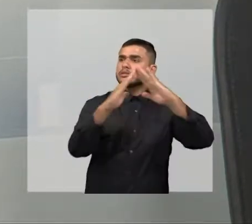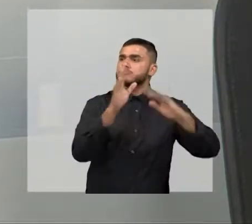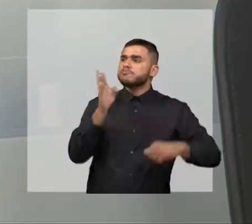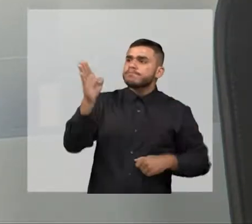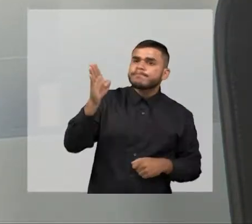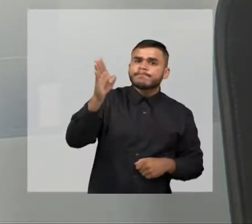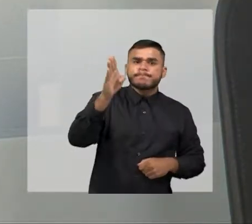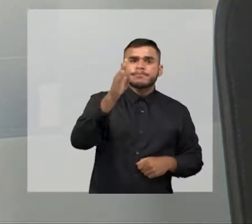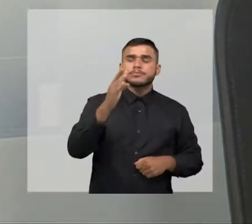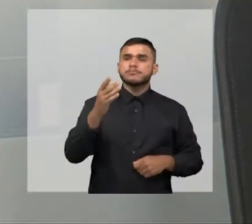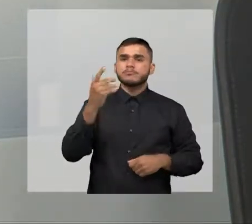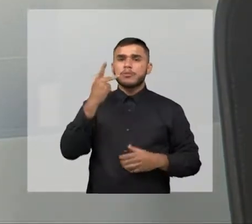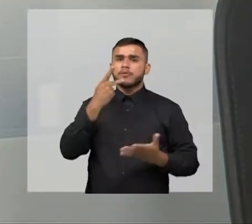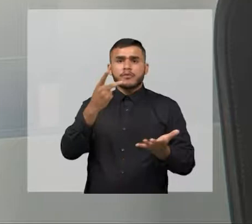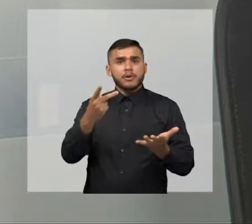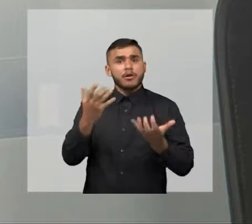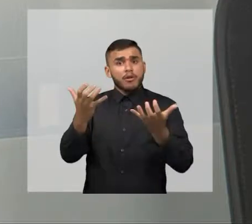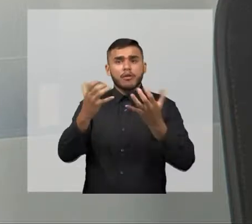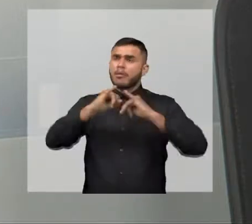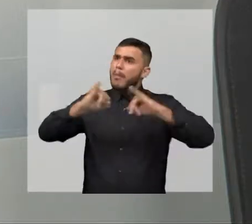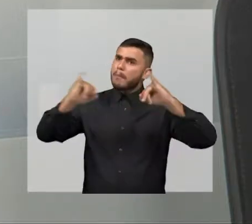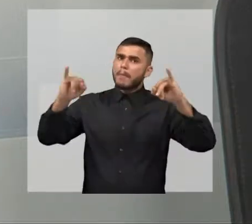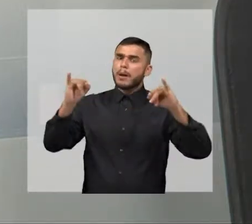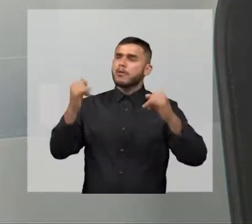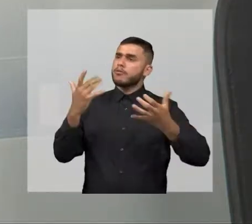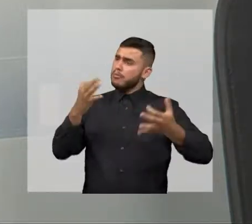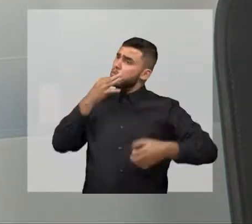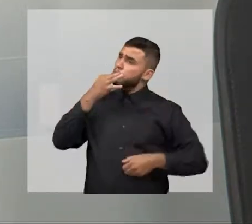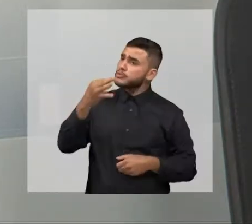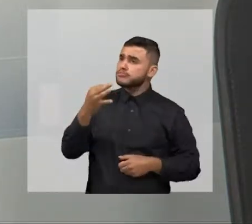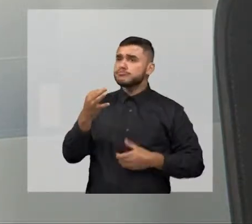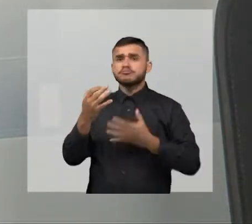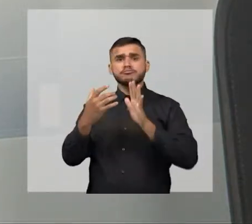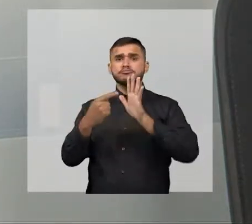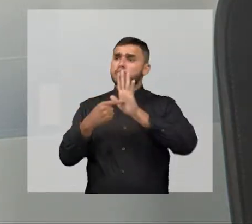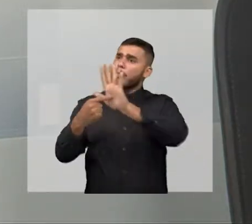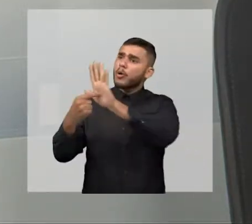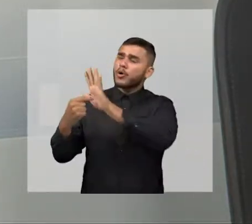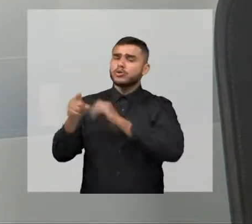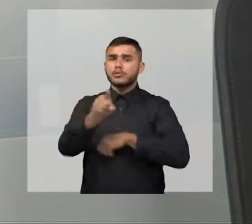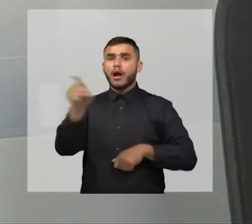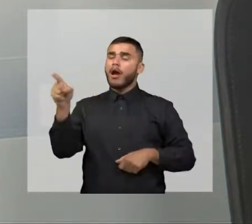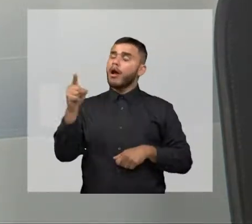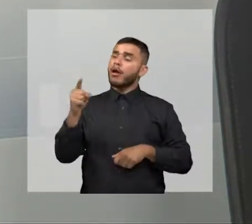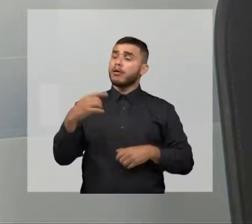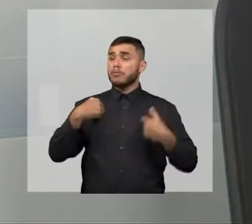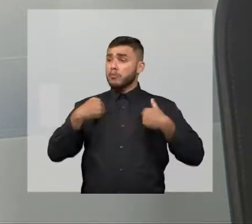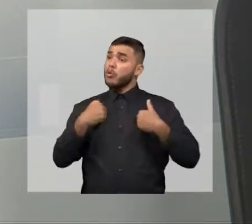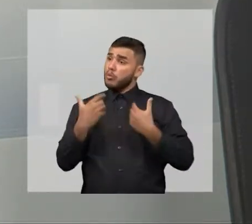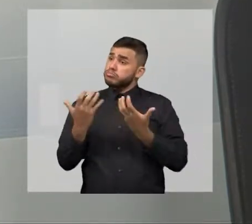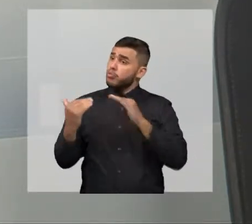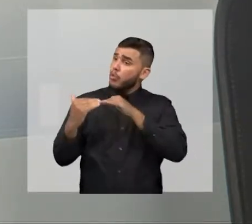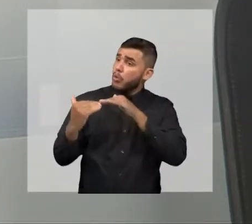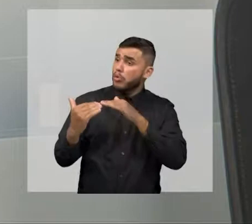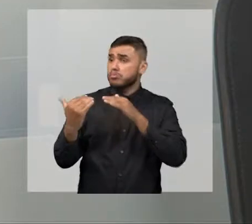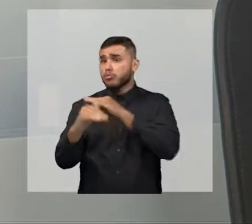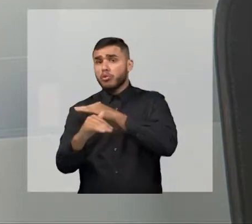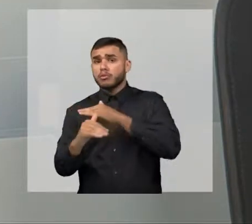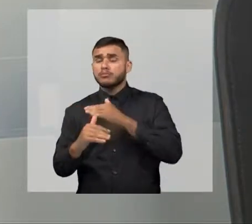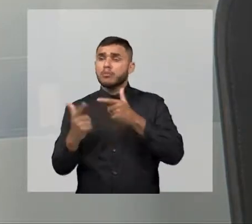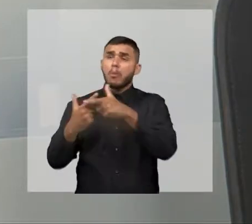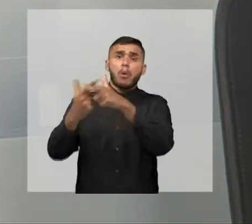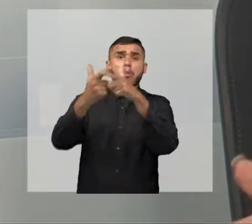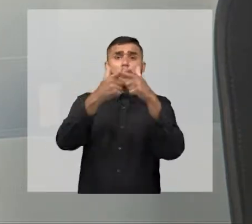casa das pessoas, eu procuro fazer uma campanha sempre na base de divulgar ideias, de divulgar os meus pensamentos, o que eu penso para